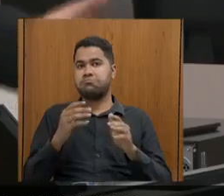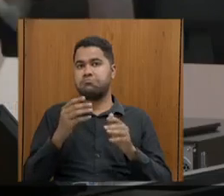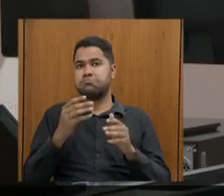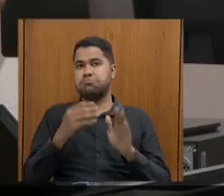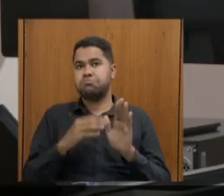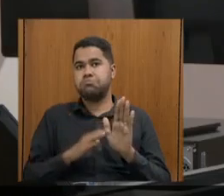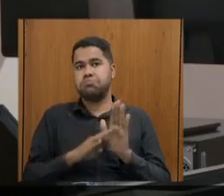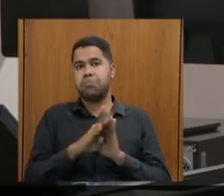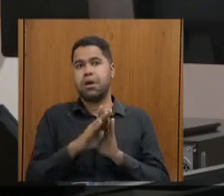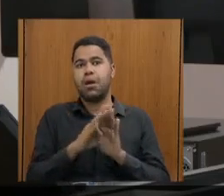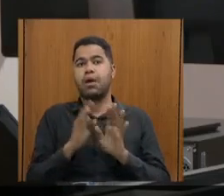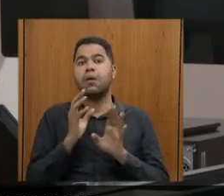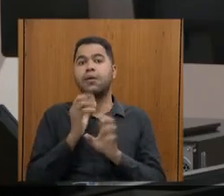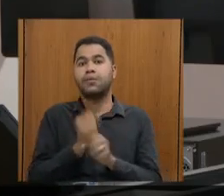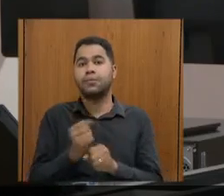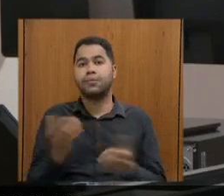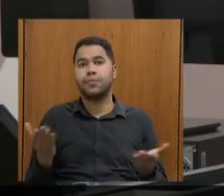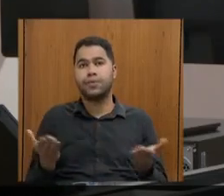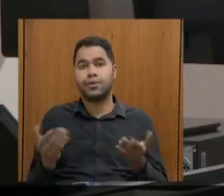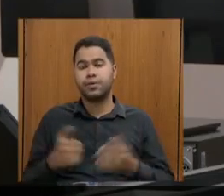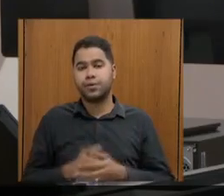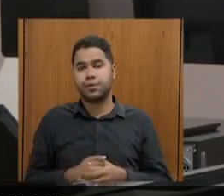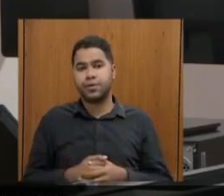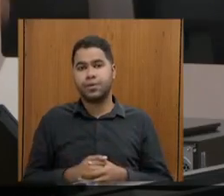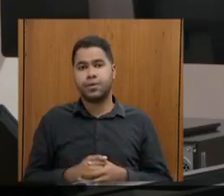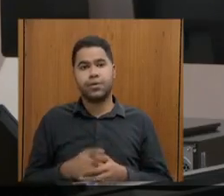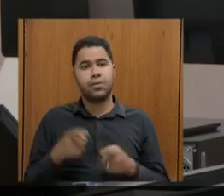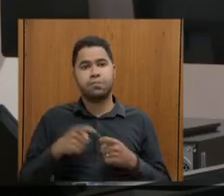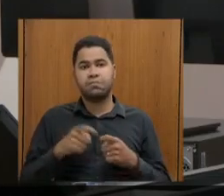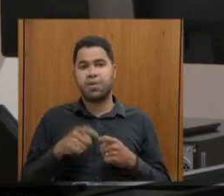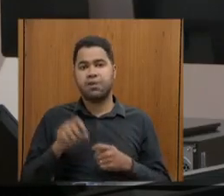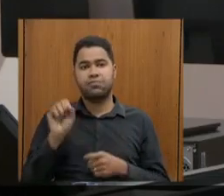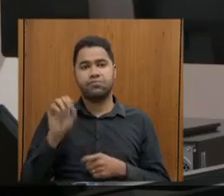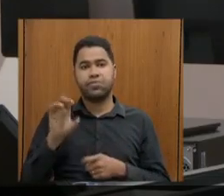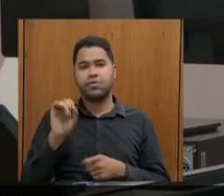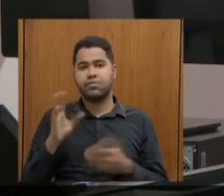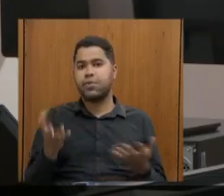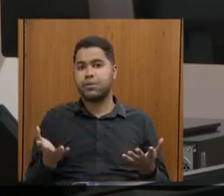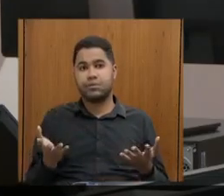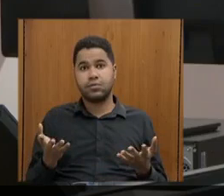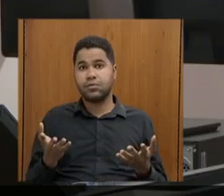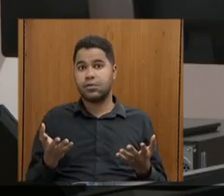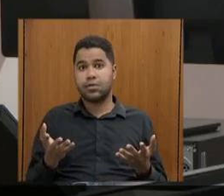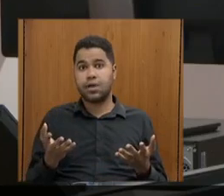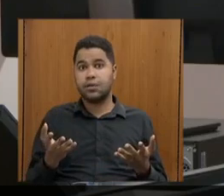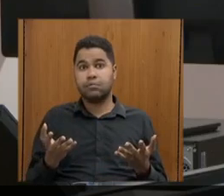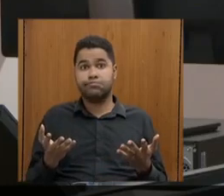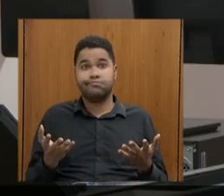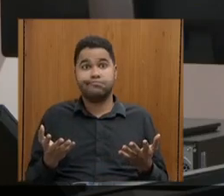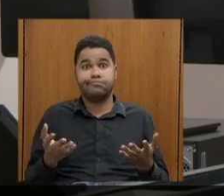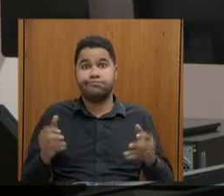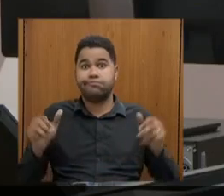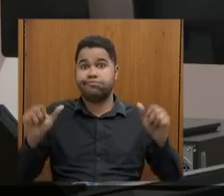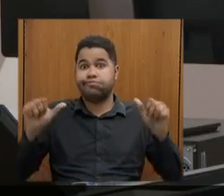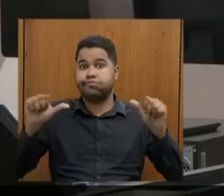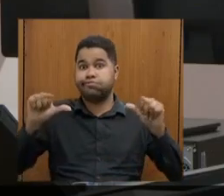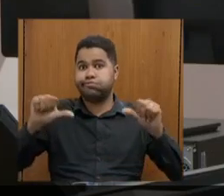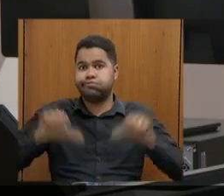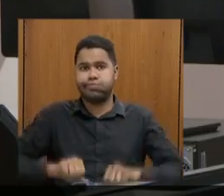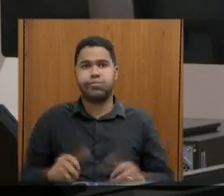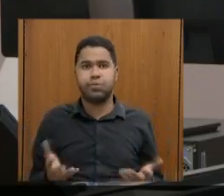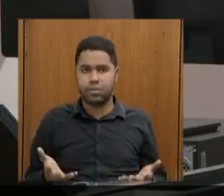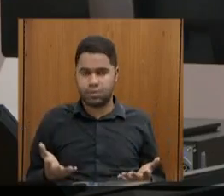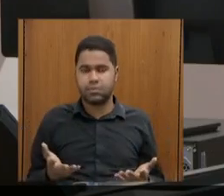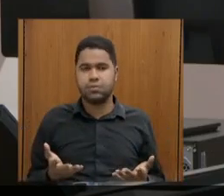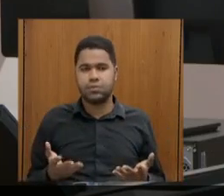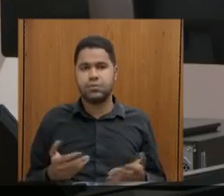esse preço e resultado que aconteceu os médicos vazaram EA situação dos Pais ela vai muito mal muito com muita dificuldade